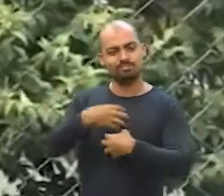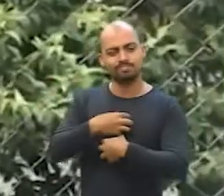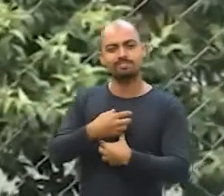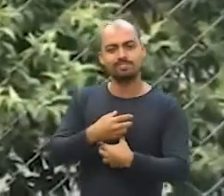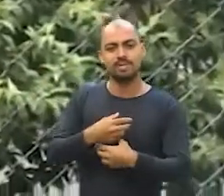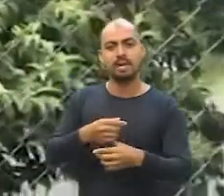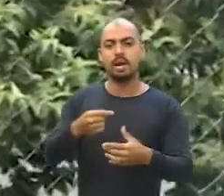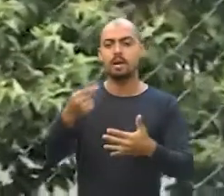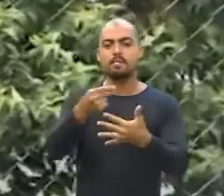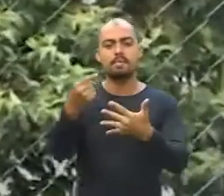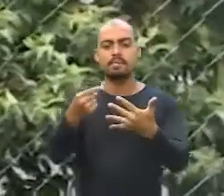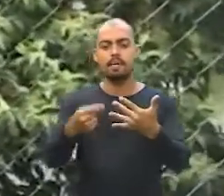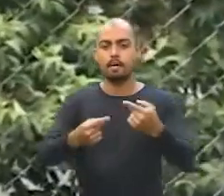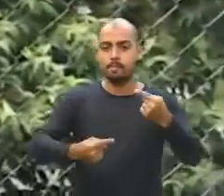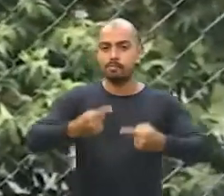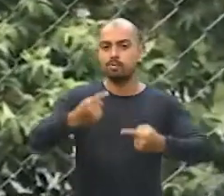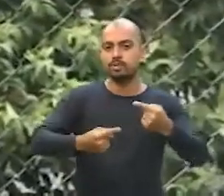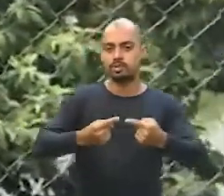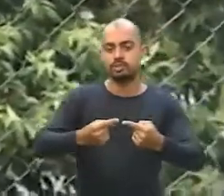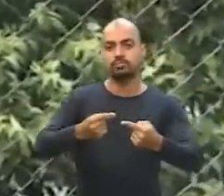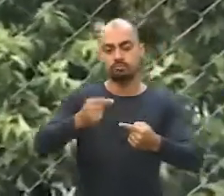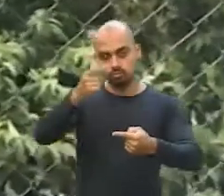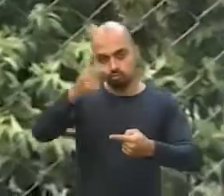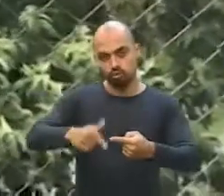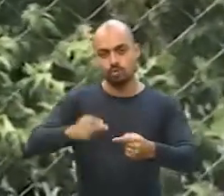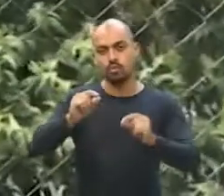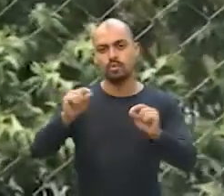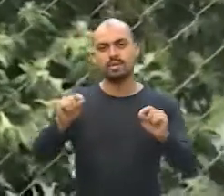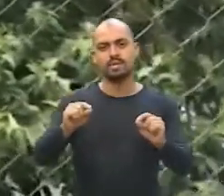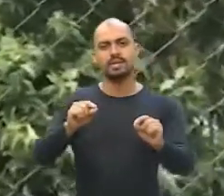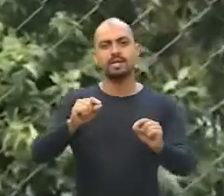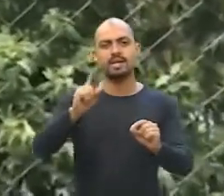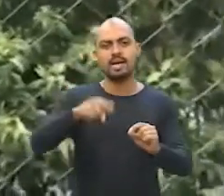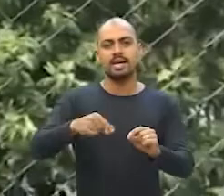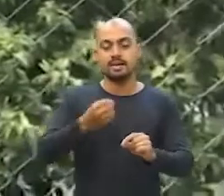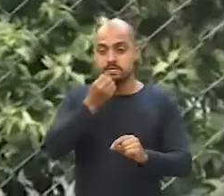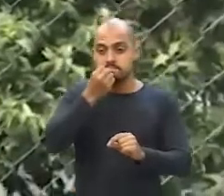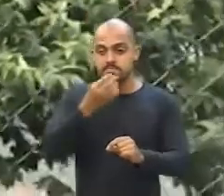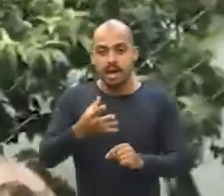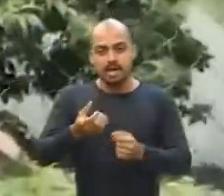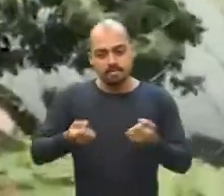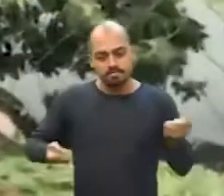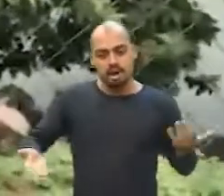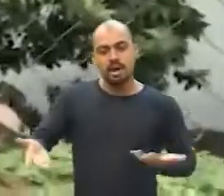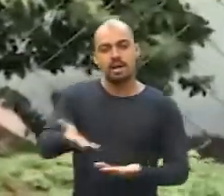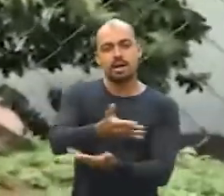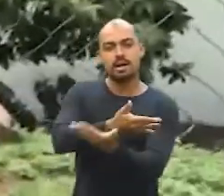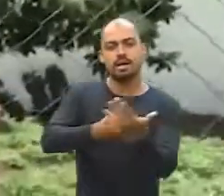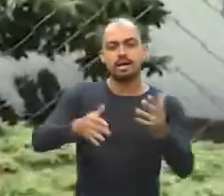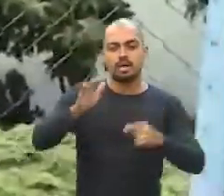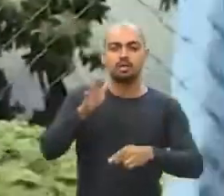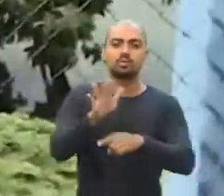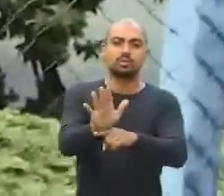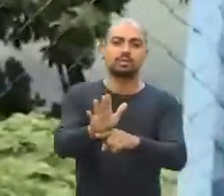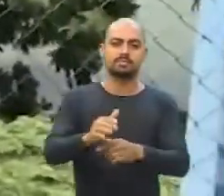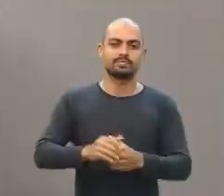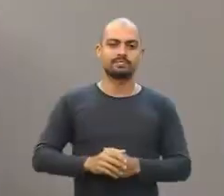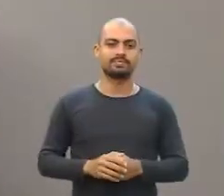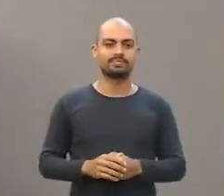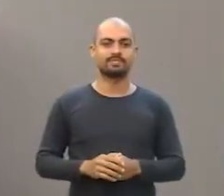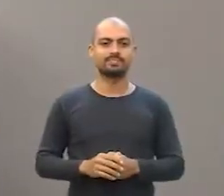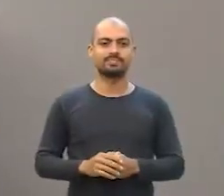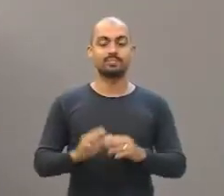alguma forma. E eu classifico a política, volto a reiterar, como arte de fazer o bem e estar ajudando as pessoas de alguma